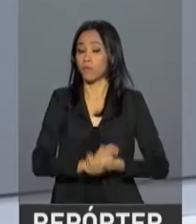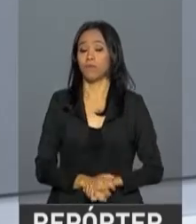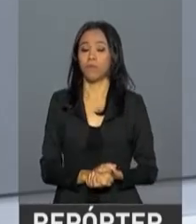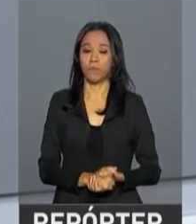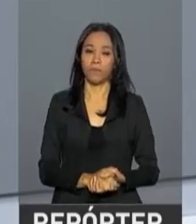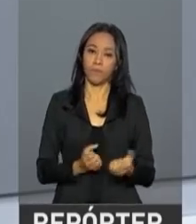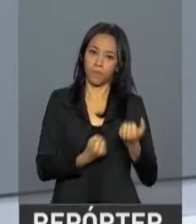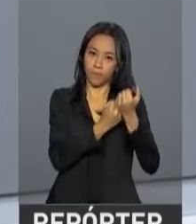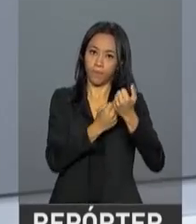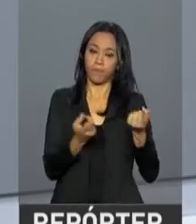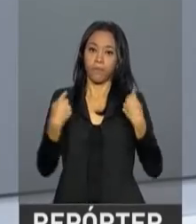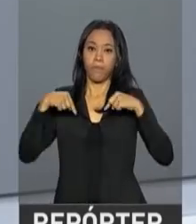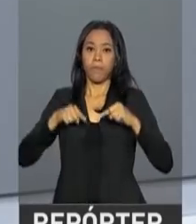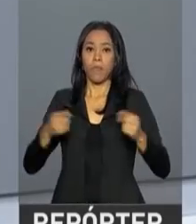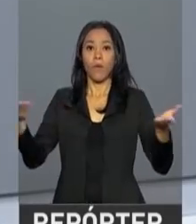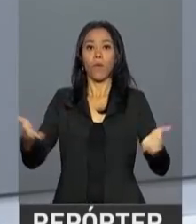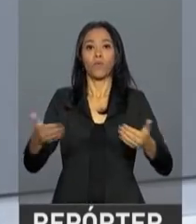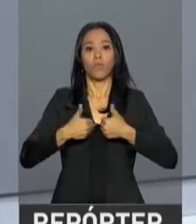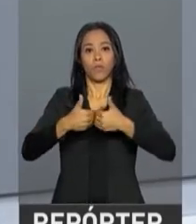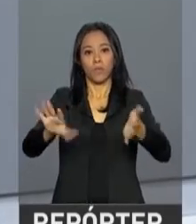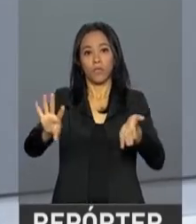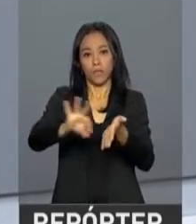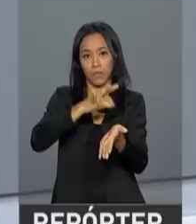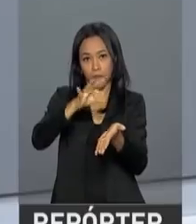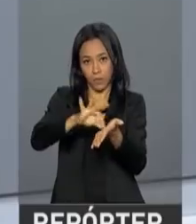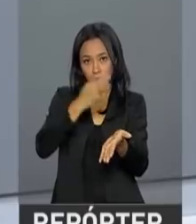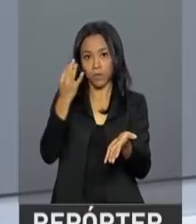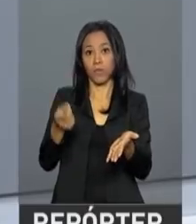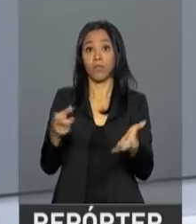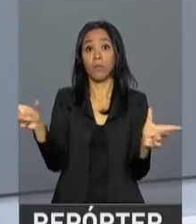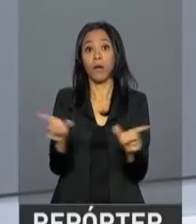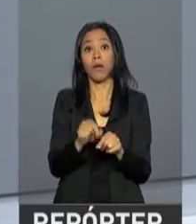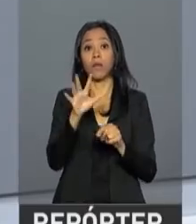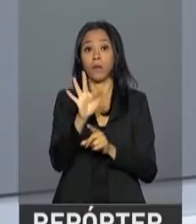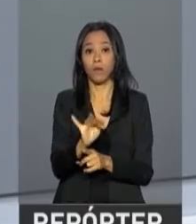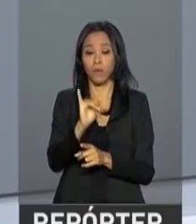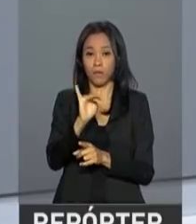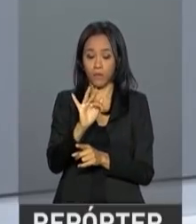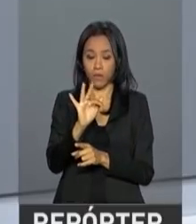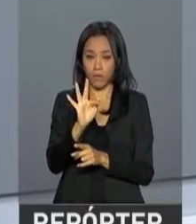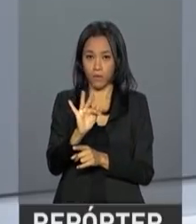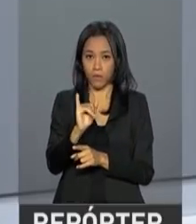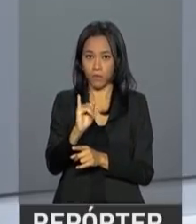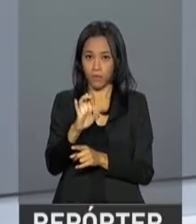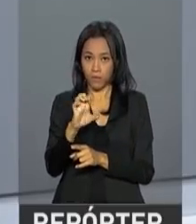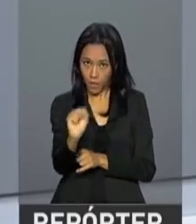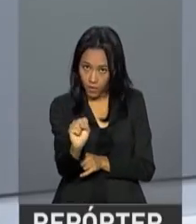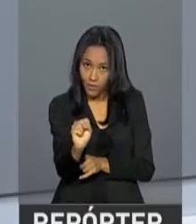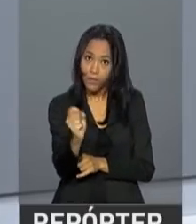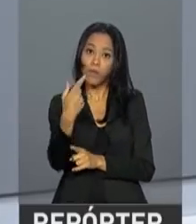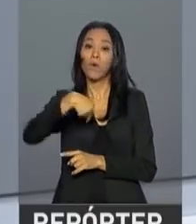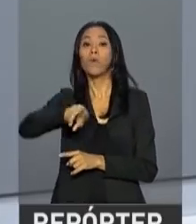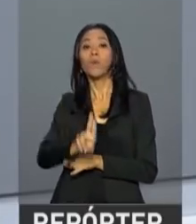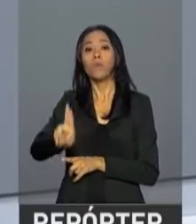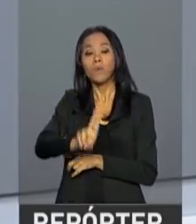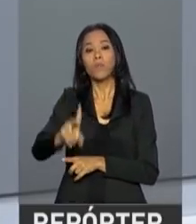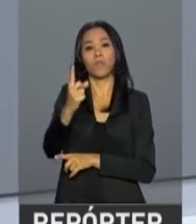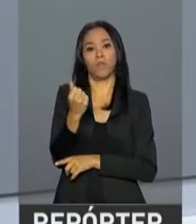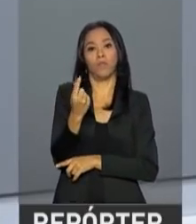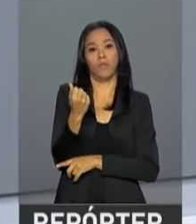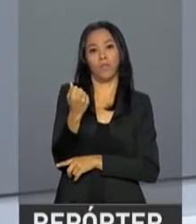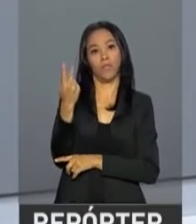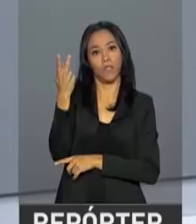começam hoje as inscrições para o financiamento estudantil do governo federal a iniciativa os recursos do fundo de financiamento